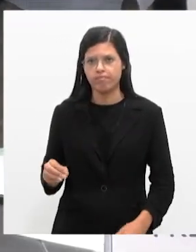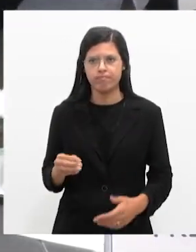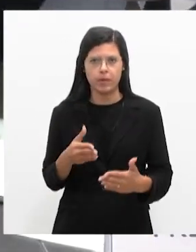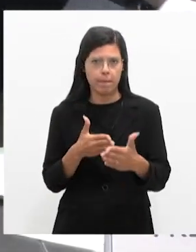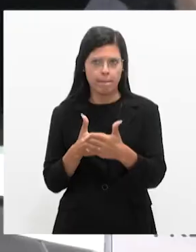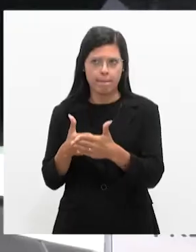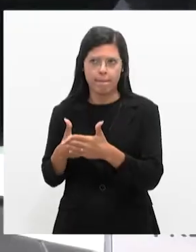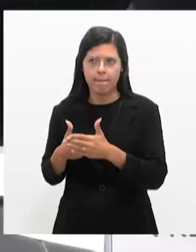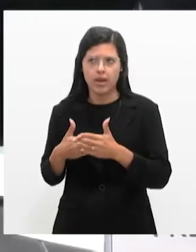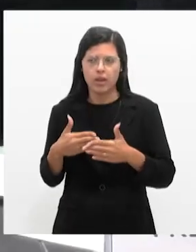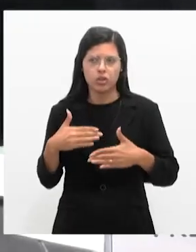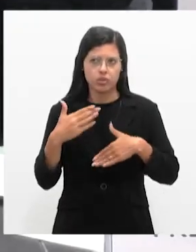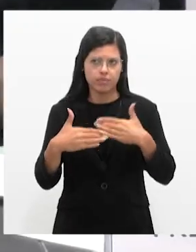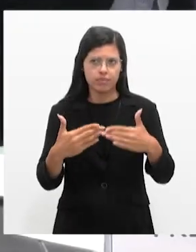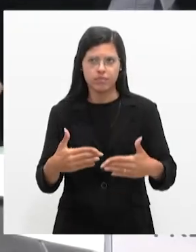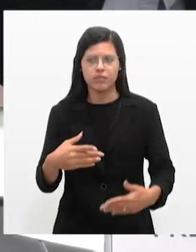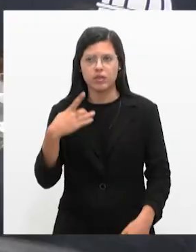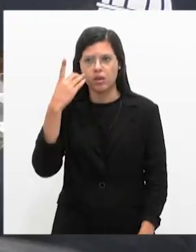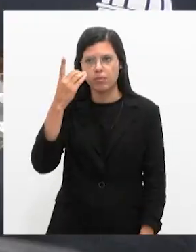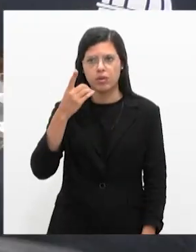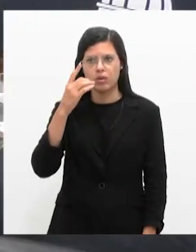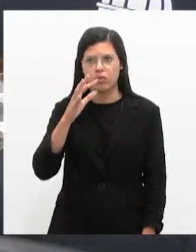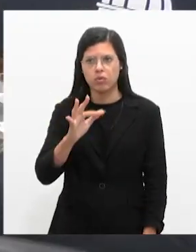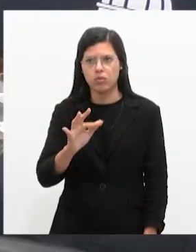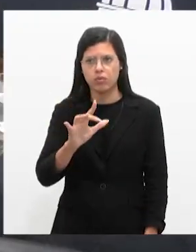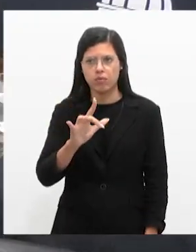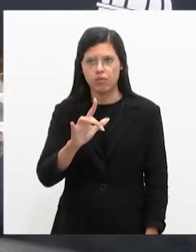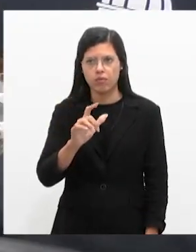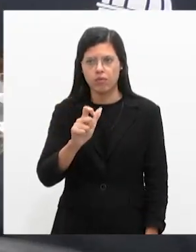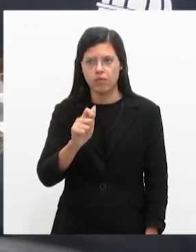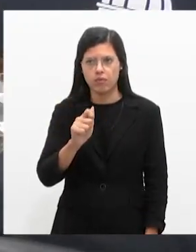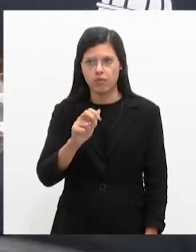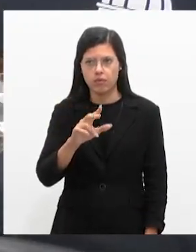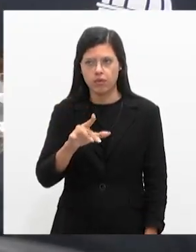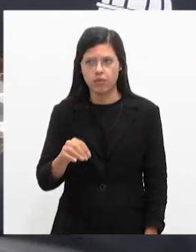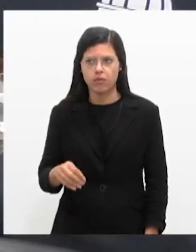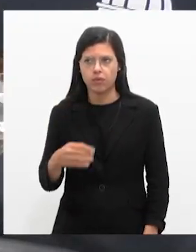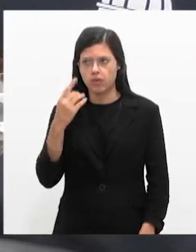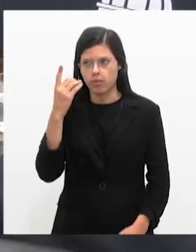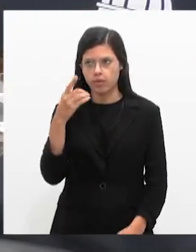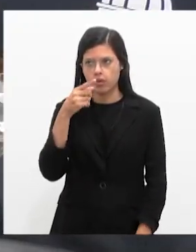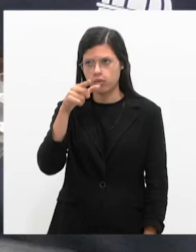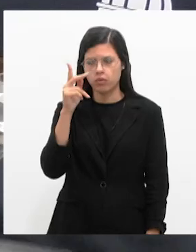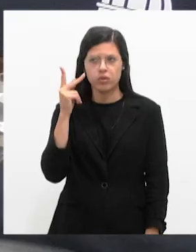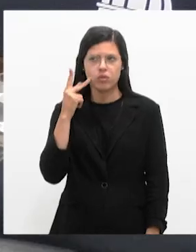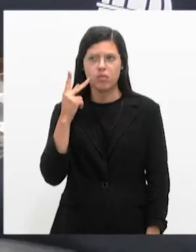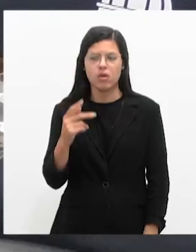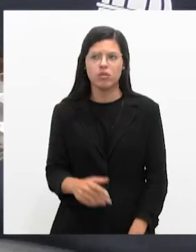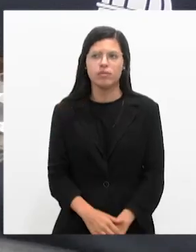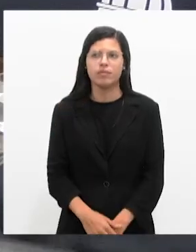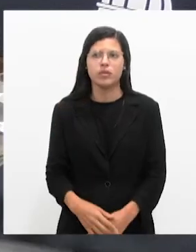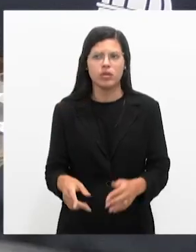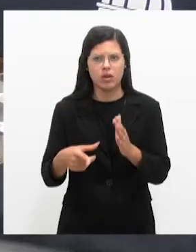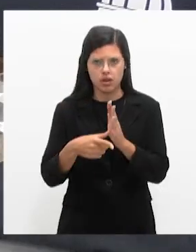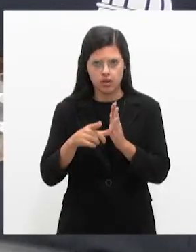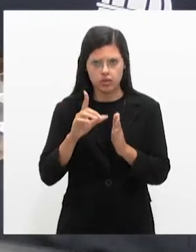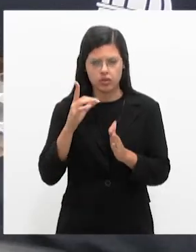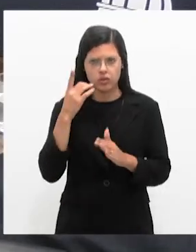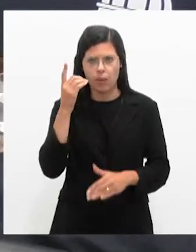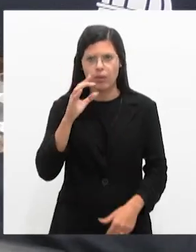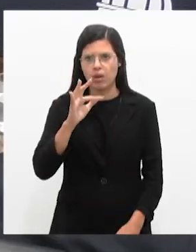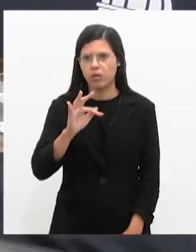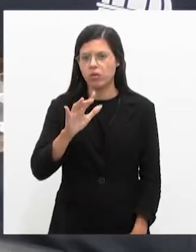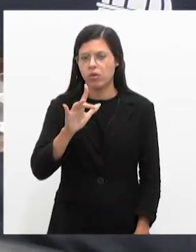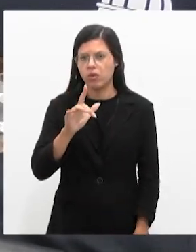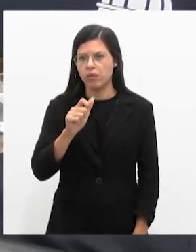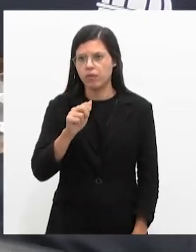Para discutir, presidente. Deputado Serafini. Presidente, deputado Luiz Paulo. Antes do deputado Serafini, eu queria pedir a Vossa